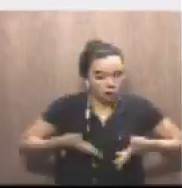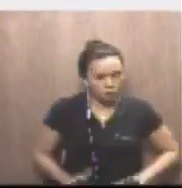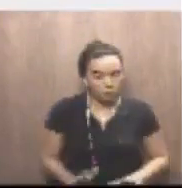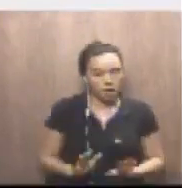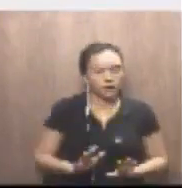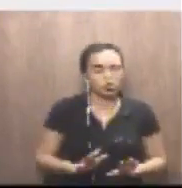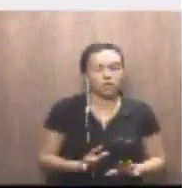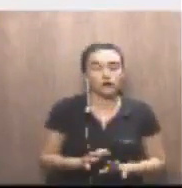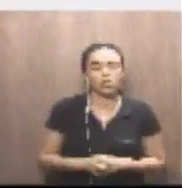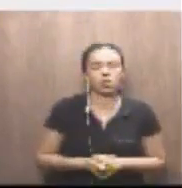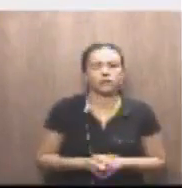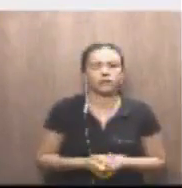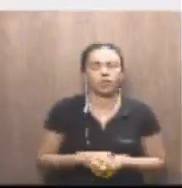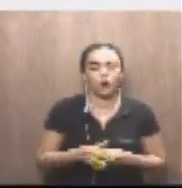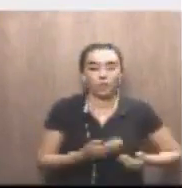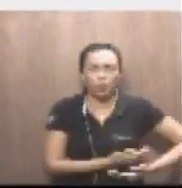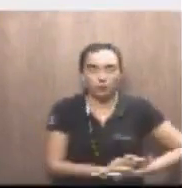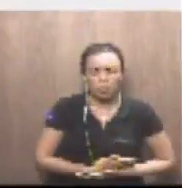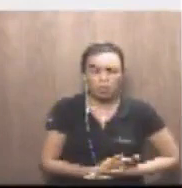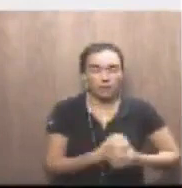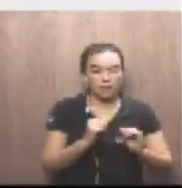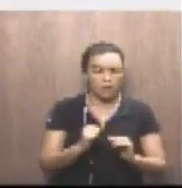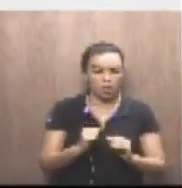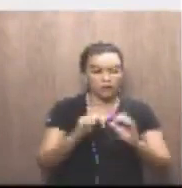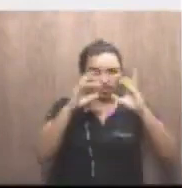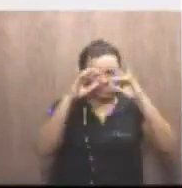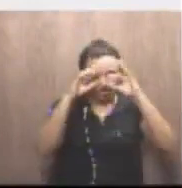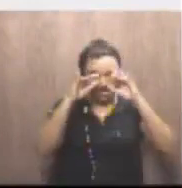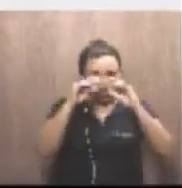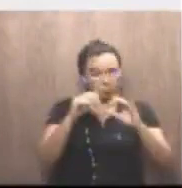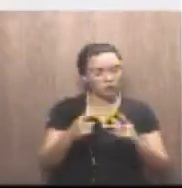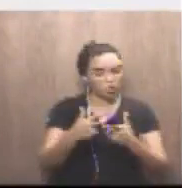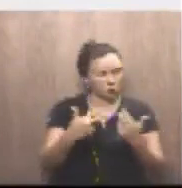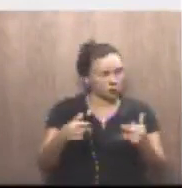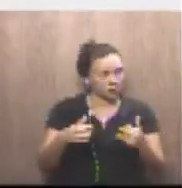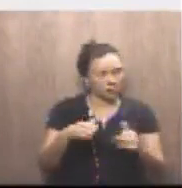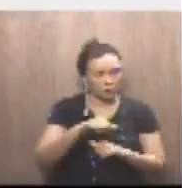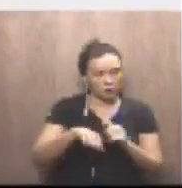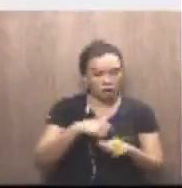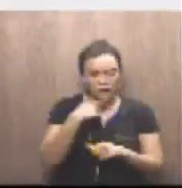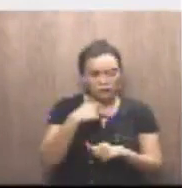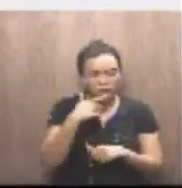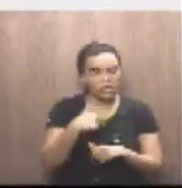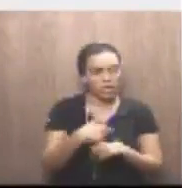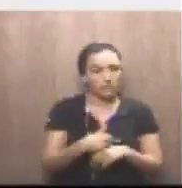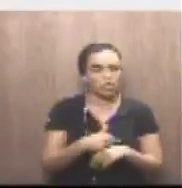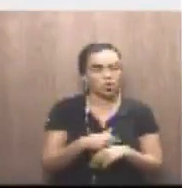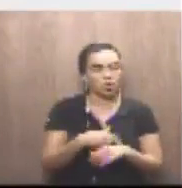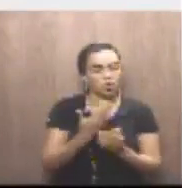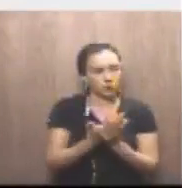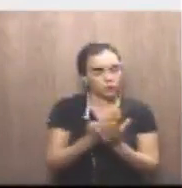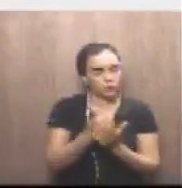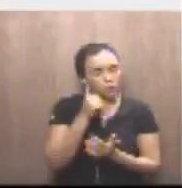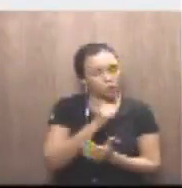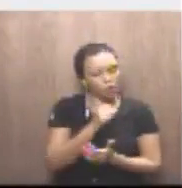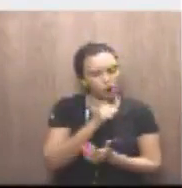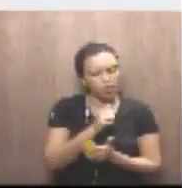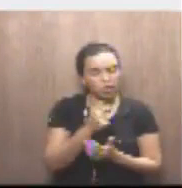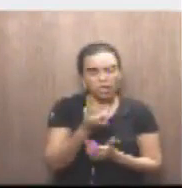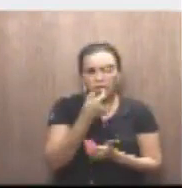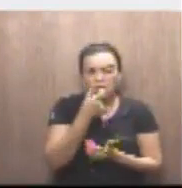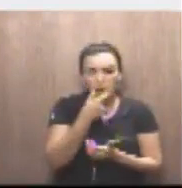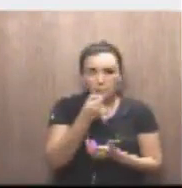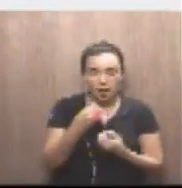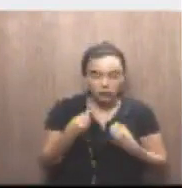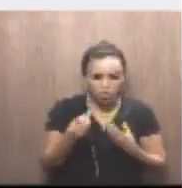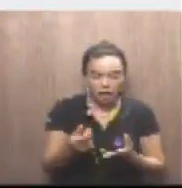está mais vulnerável a danos irreversíveis. E estudos indicam que substâncias ministradas por volta da hora do parto,